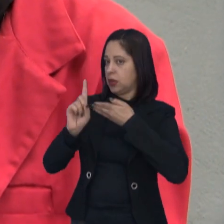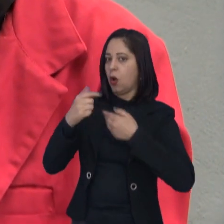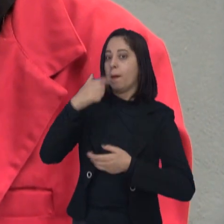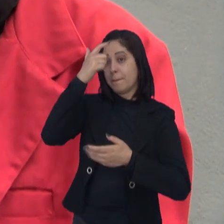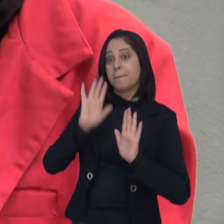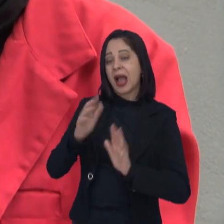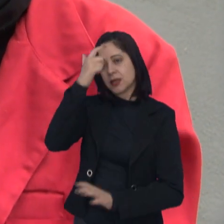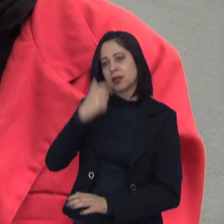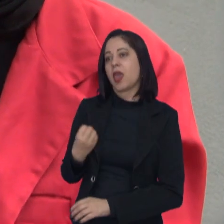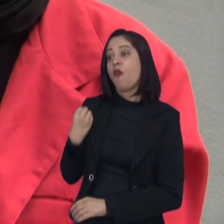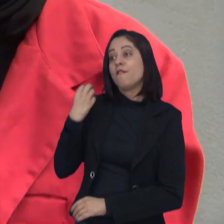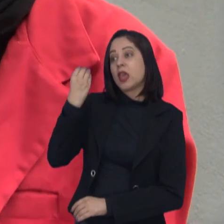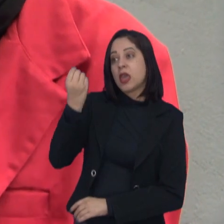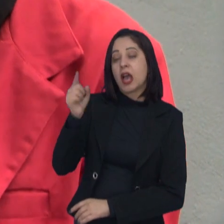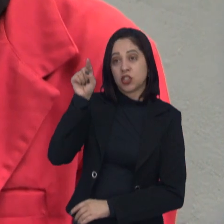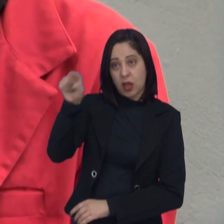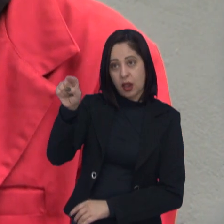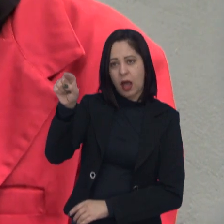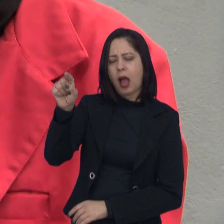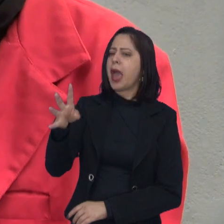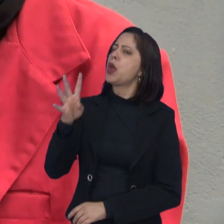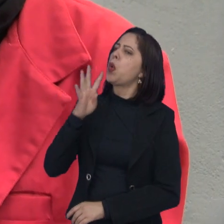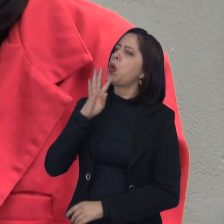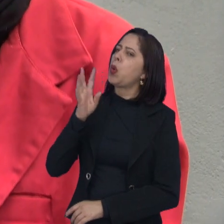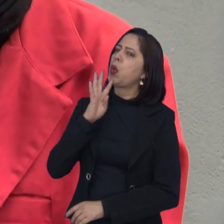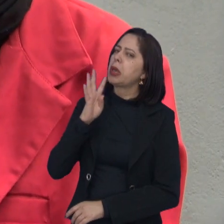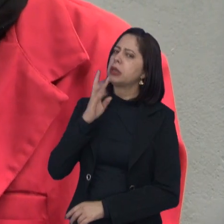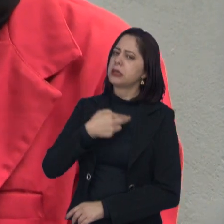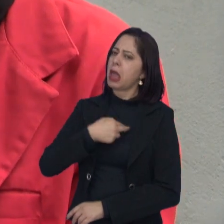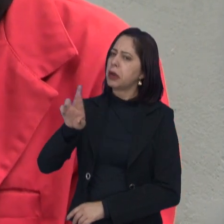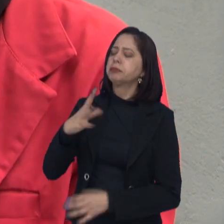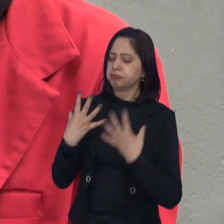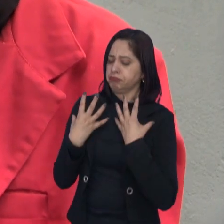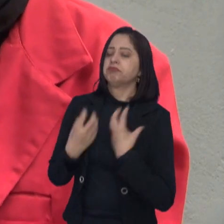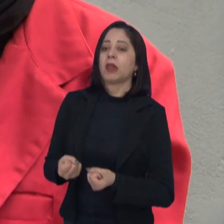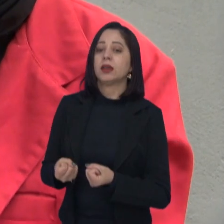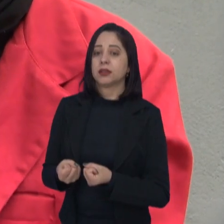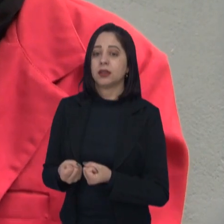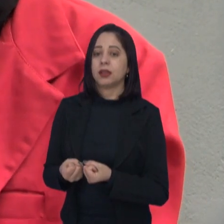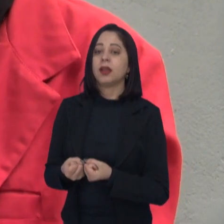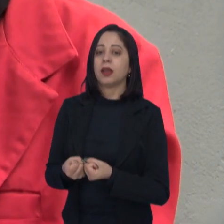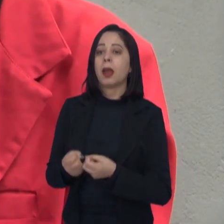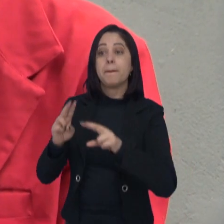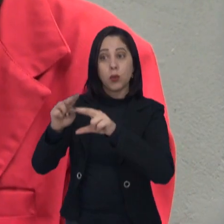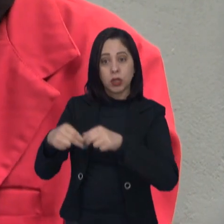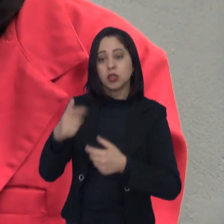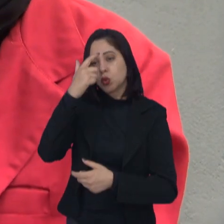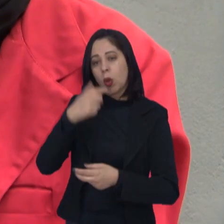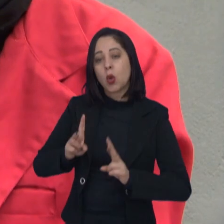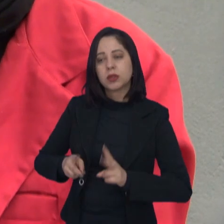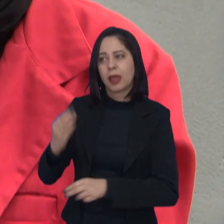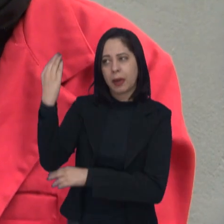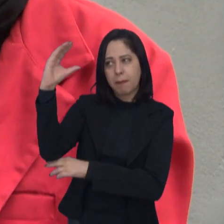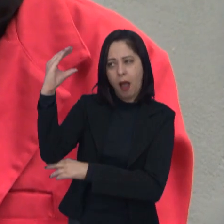eu aprendi, né, a religião, né, me interessei, e aí eu me reconheci muçulmana, e desde então eu falo um pouquinho, coloco nas redes sociais,